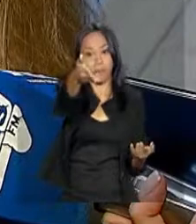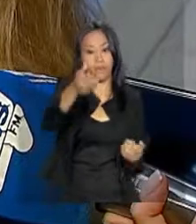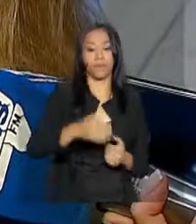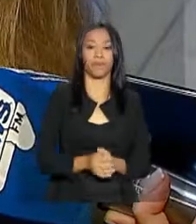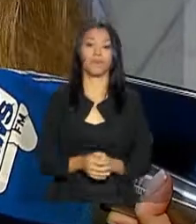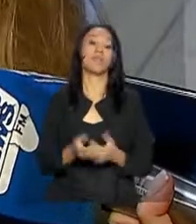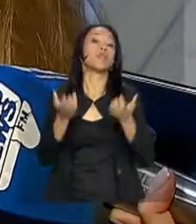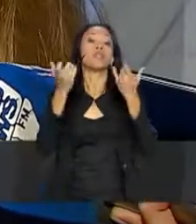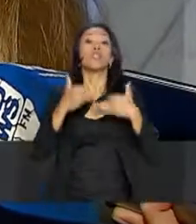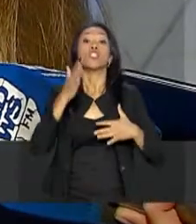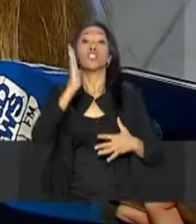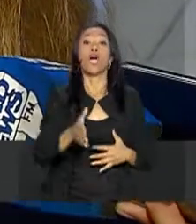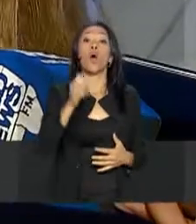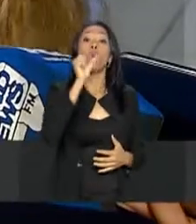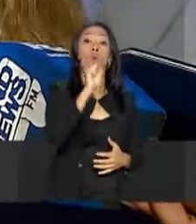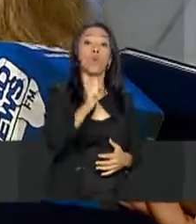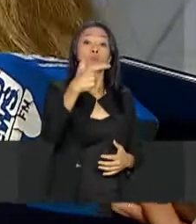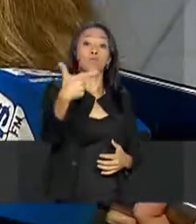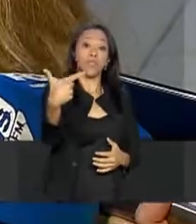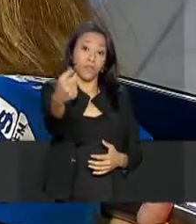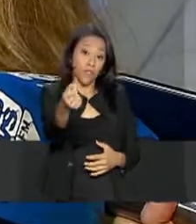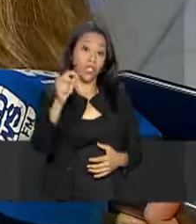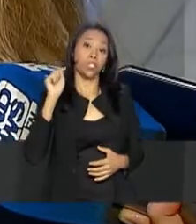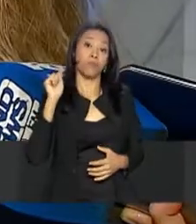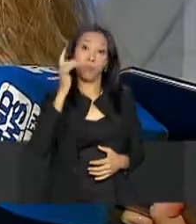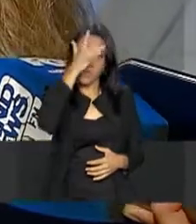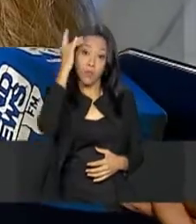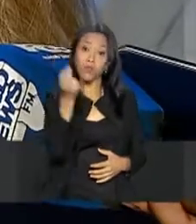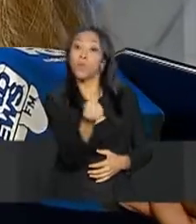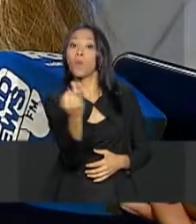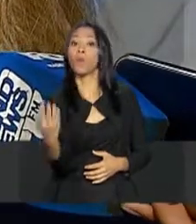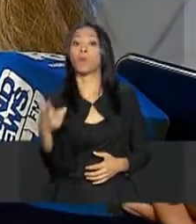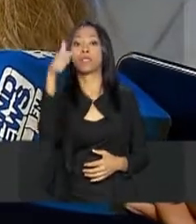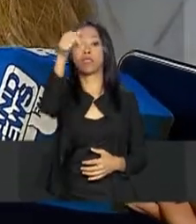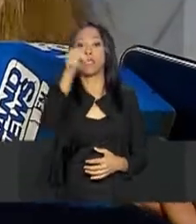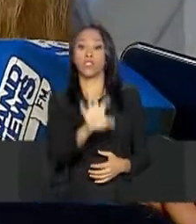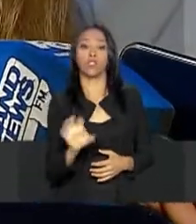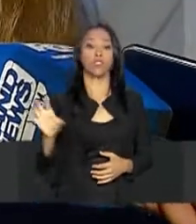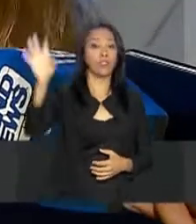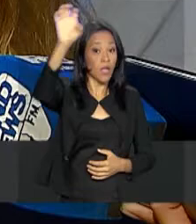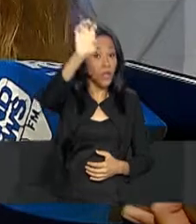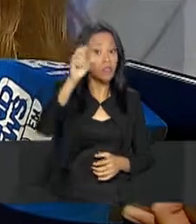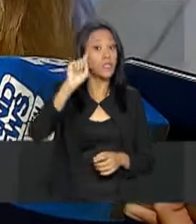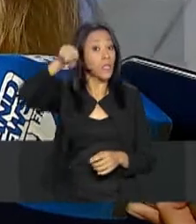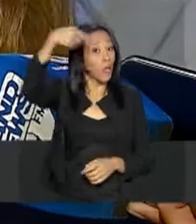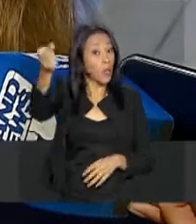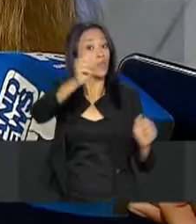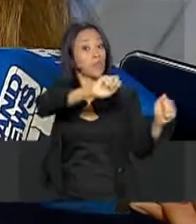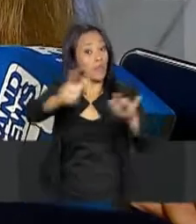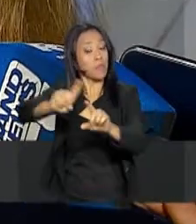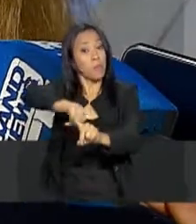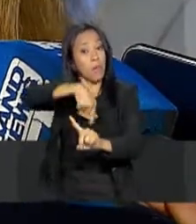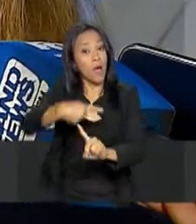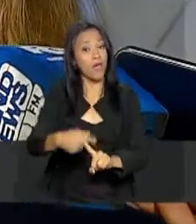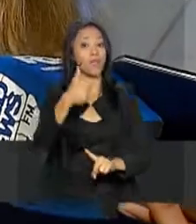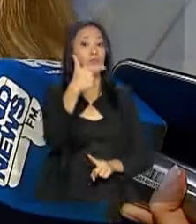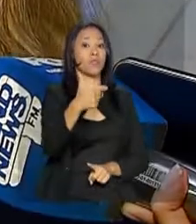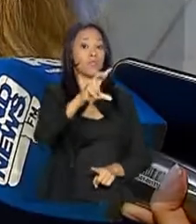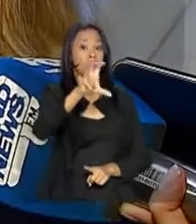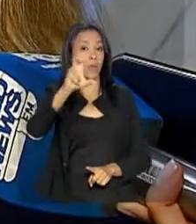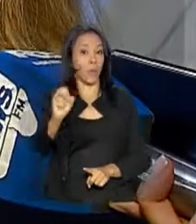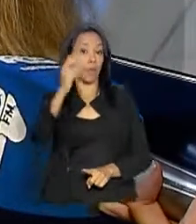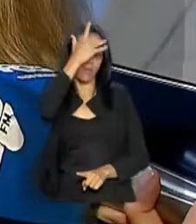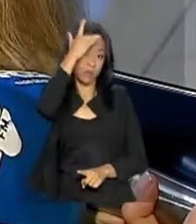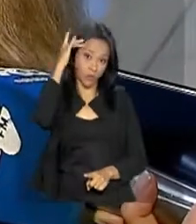fizemos 820 pessoas que foram para sete estados ea intenção é que a gente semana que vem faremos mais 250 pessoas